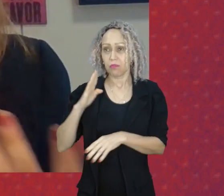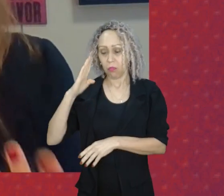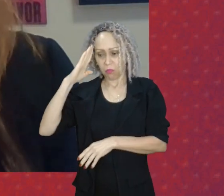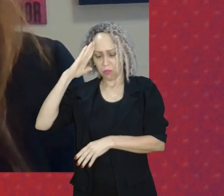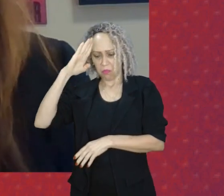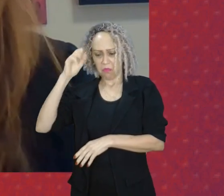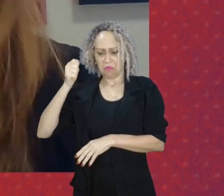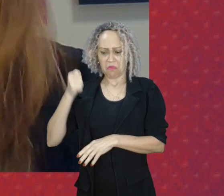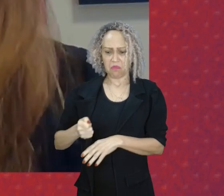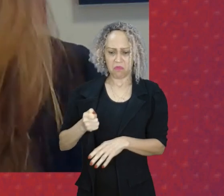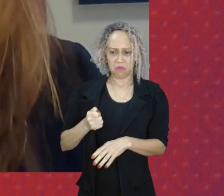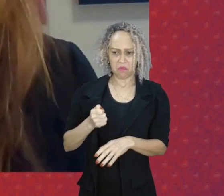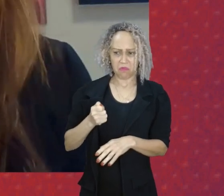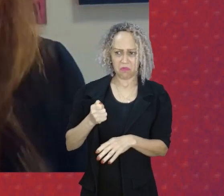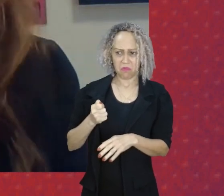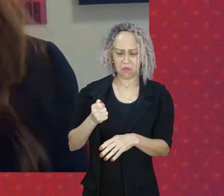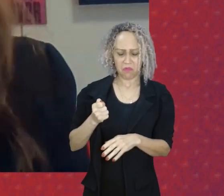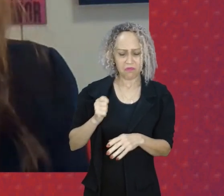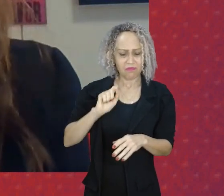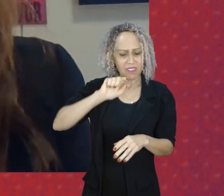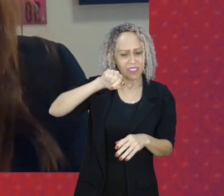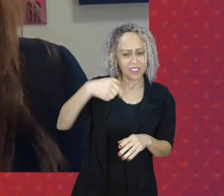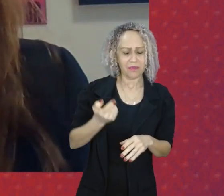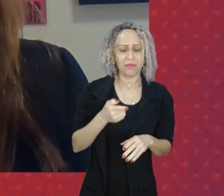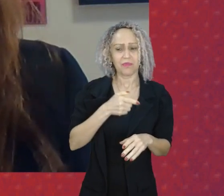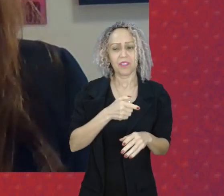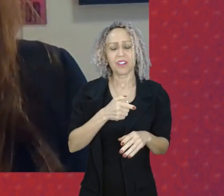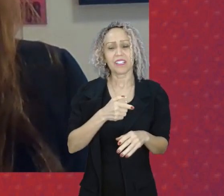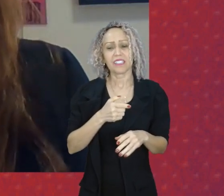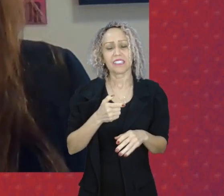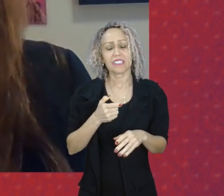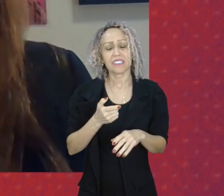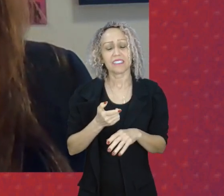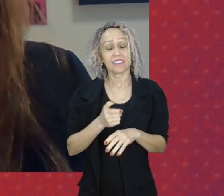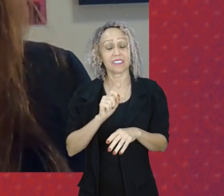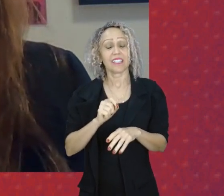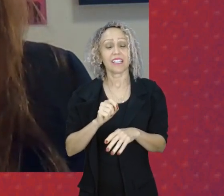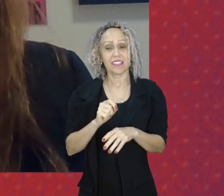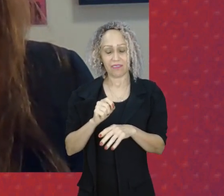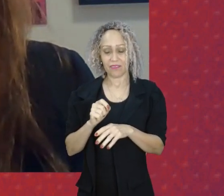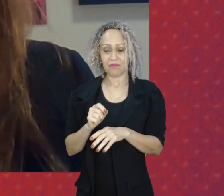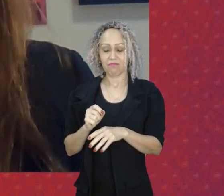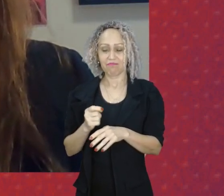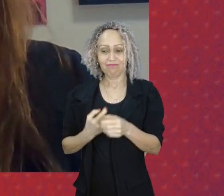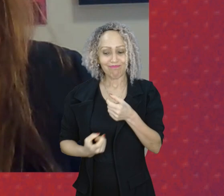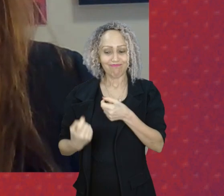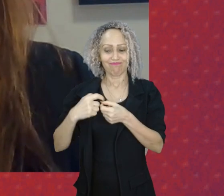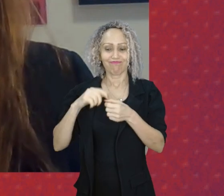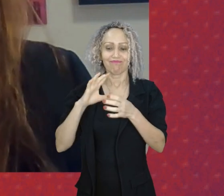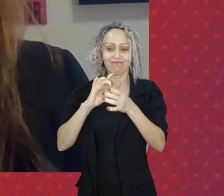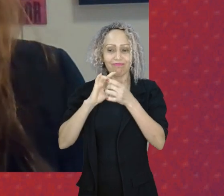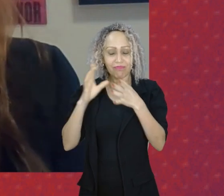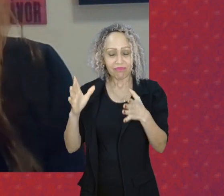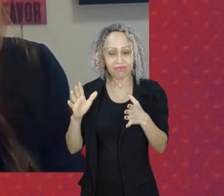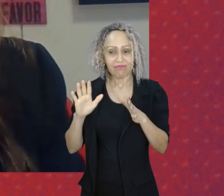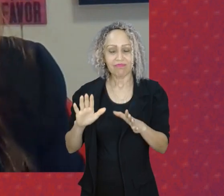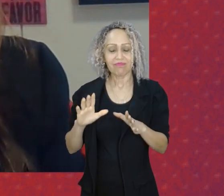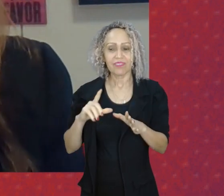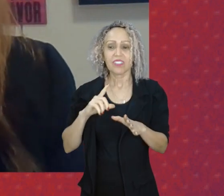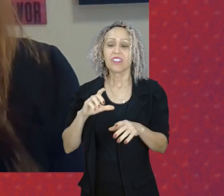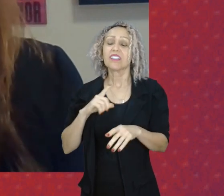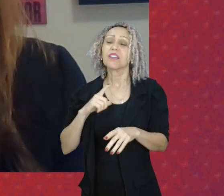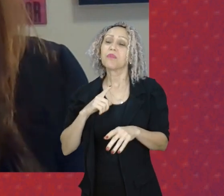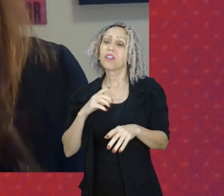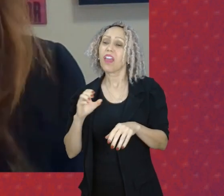né, arduamente batalhada. A gente teve 559 deputados na Assembleia Constituinte, mas desses